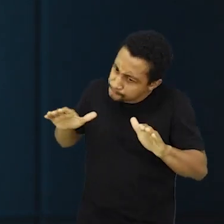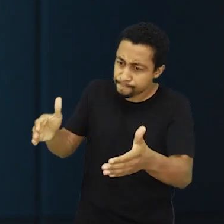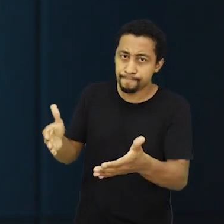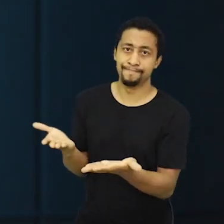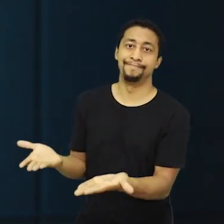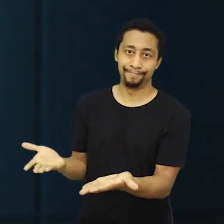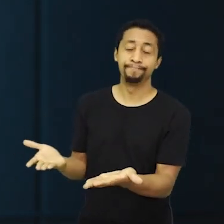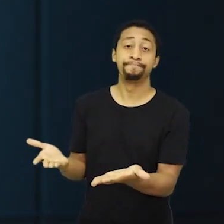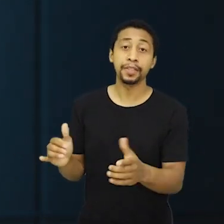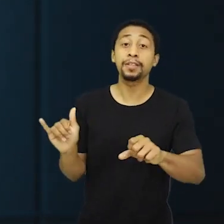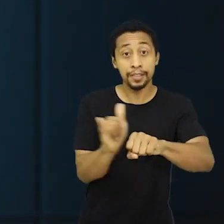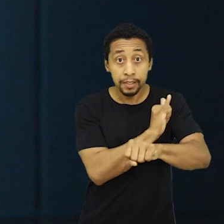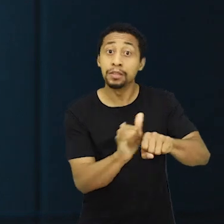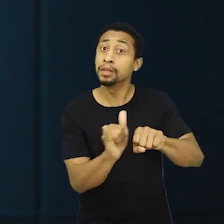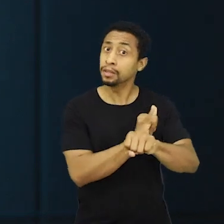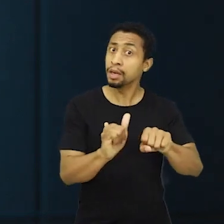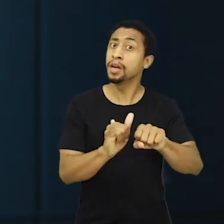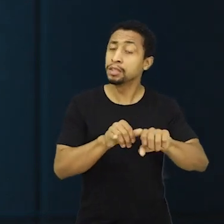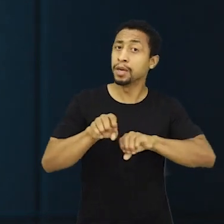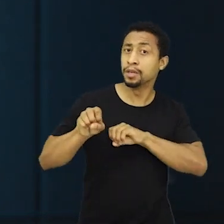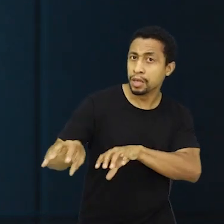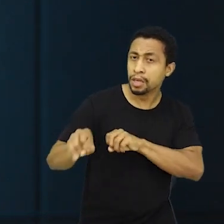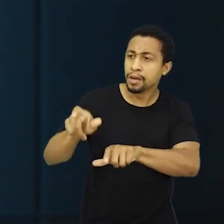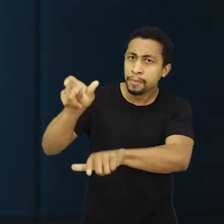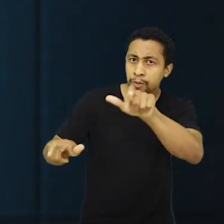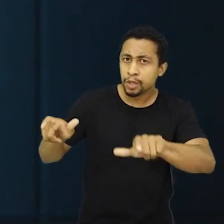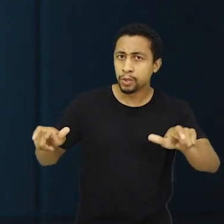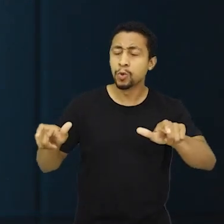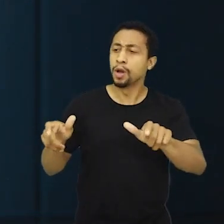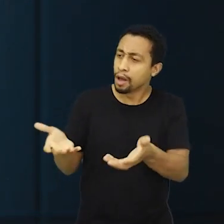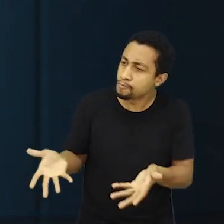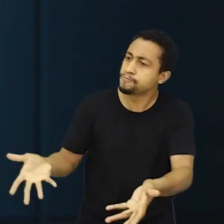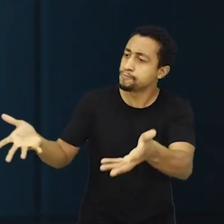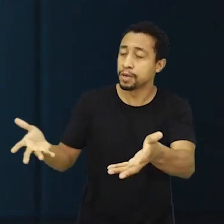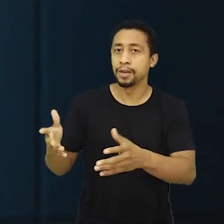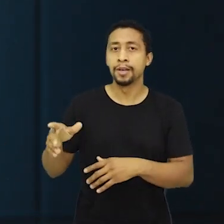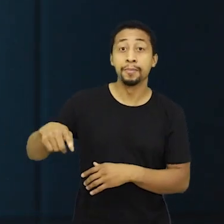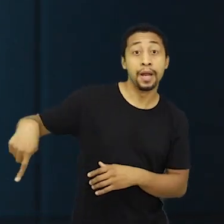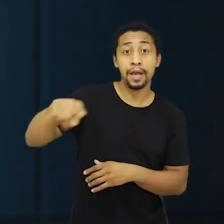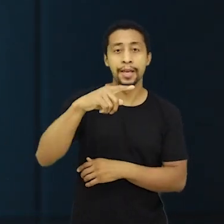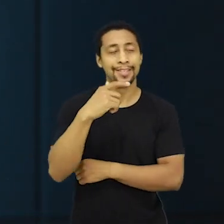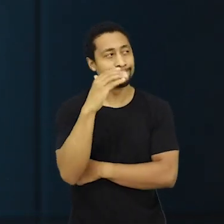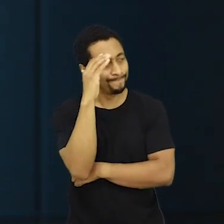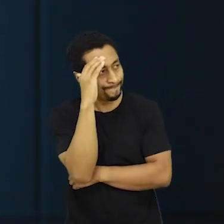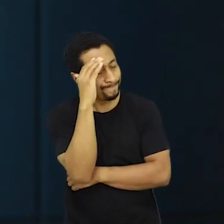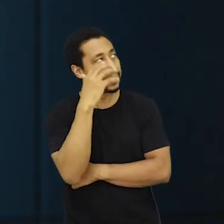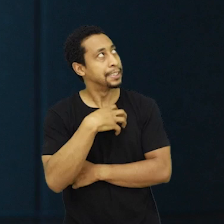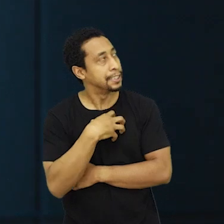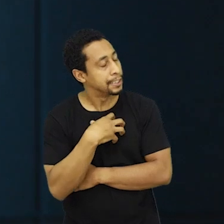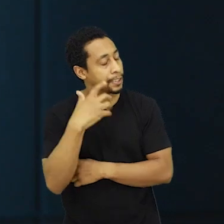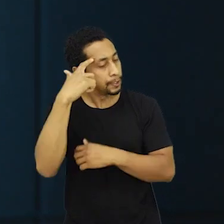educativa de que as pessoas possam refletir sobre os seus problemas, compreender estes problemas de forma coletiva e